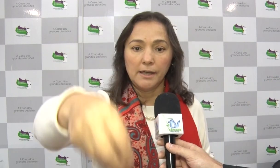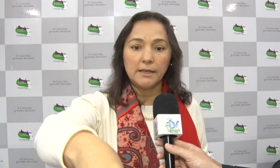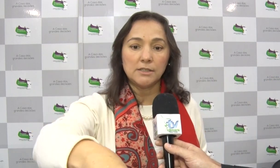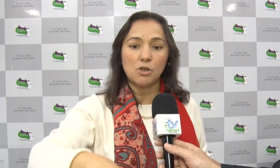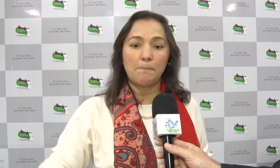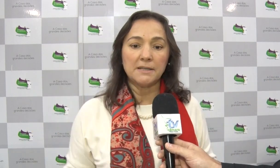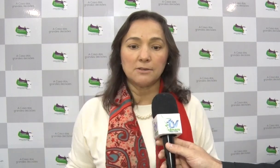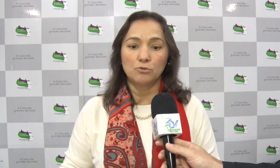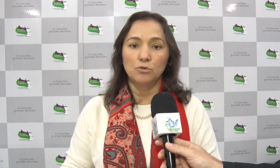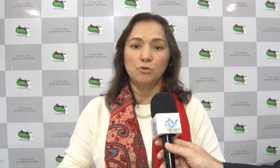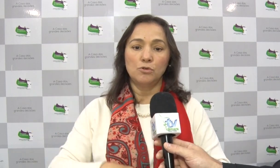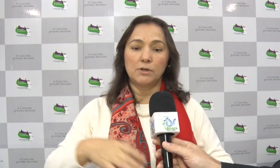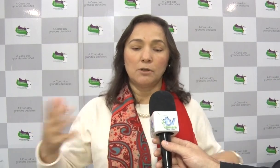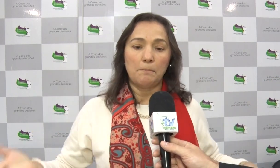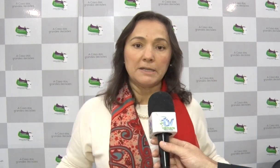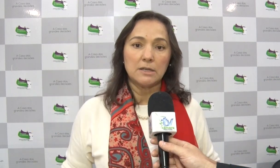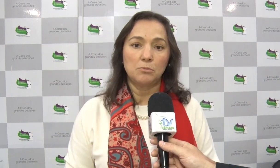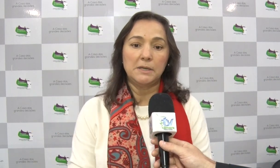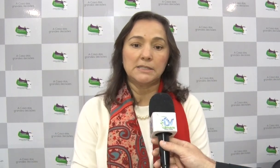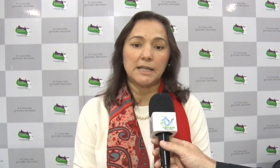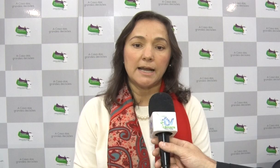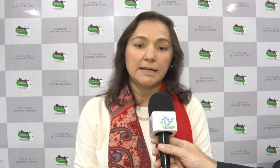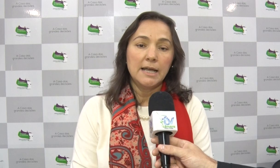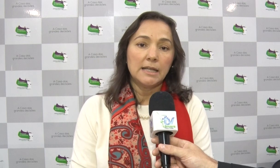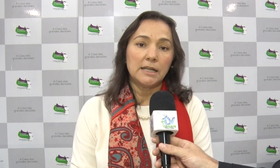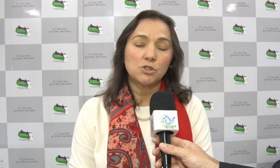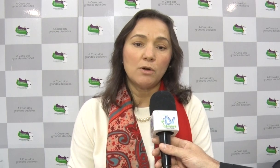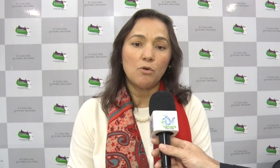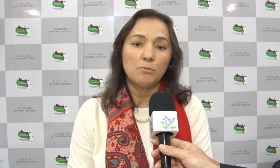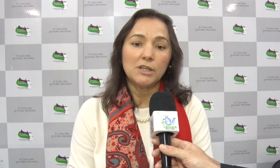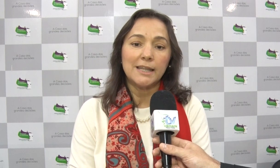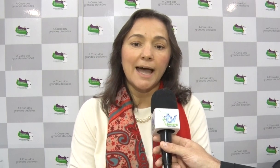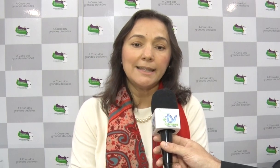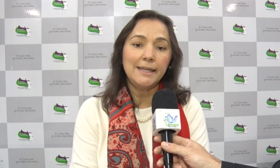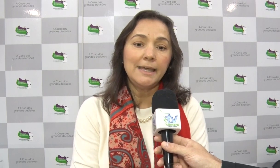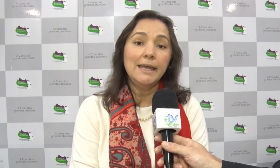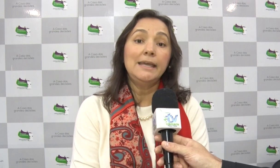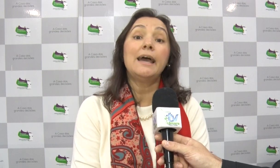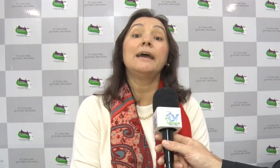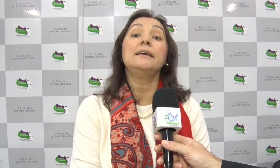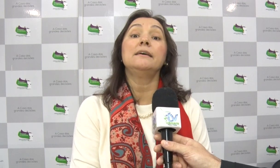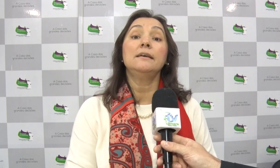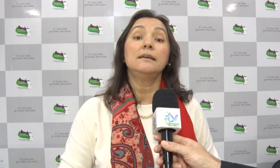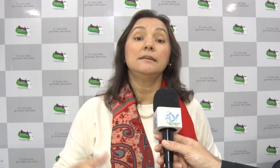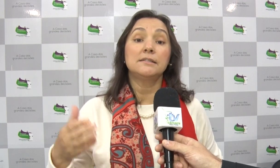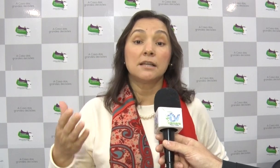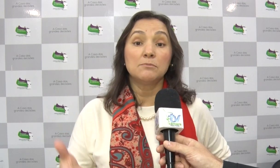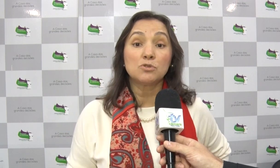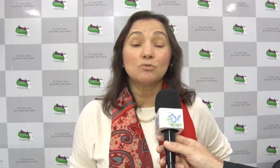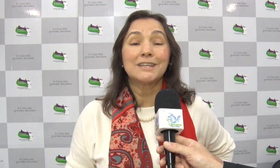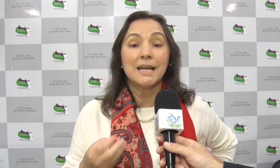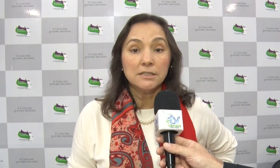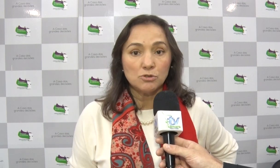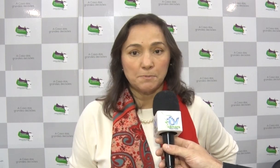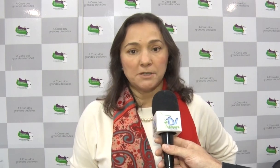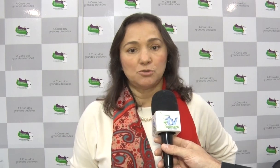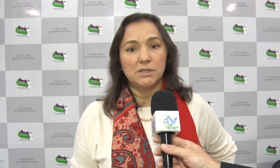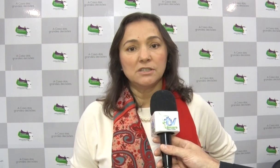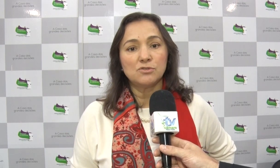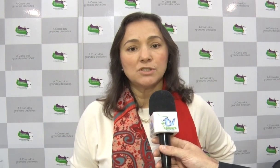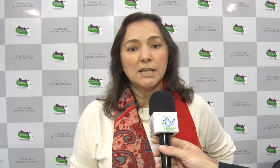que só pensa no lucro, que não pensa no bem-estar da sua comunidade, e aí estamos com